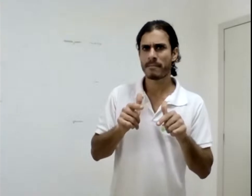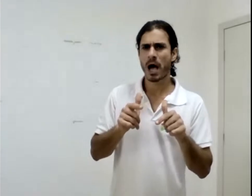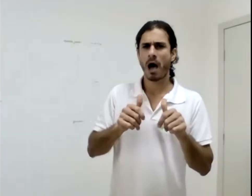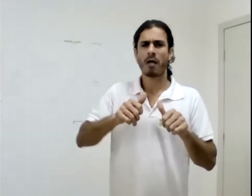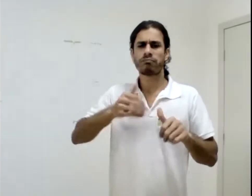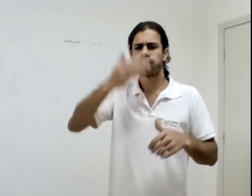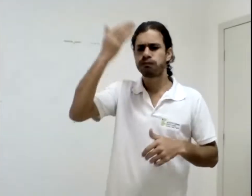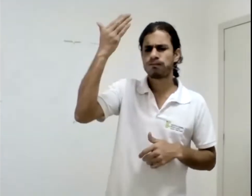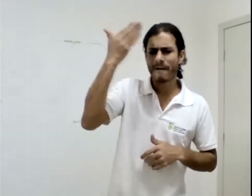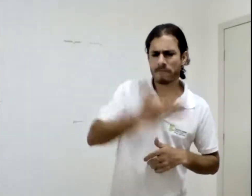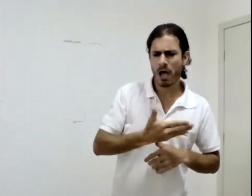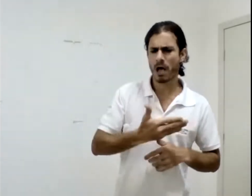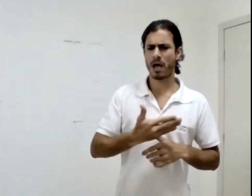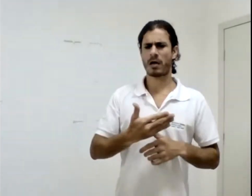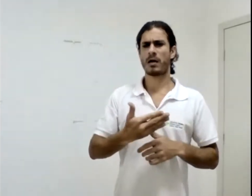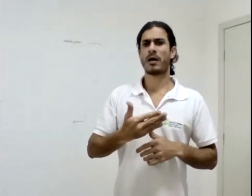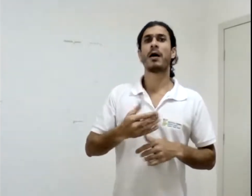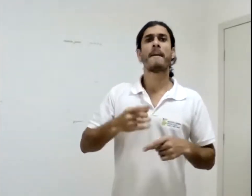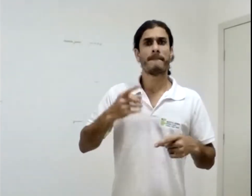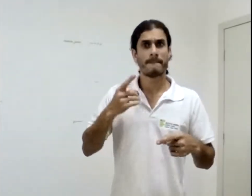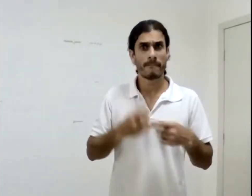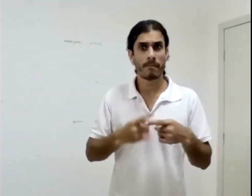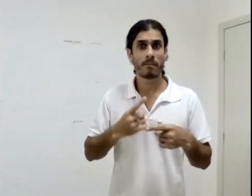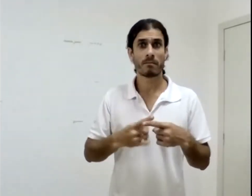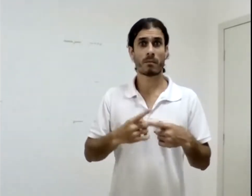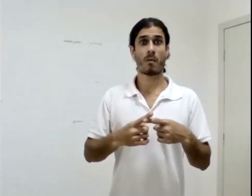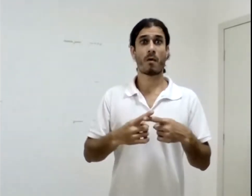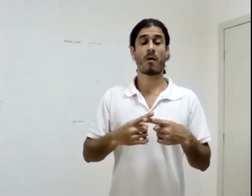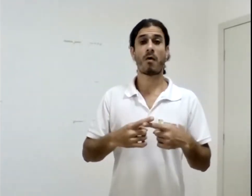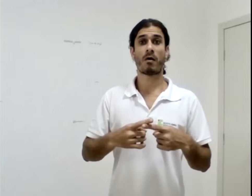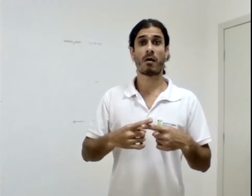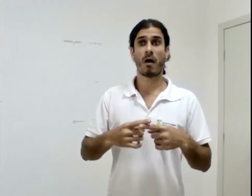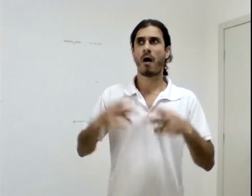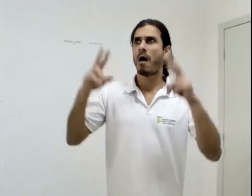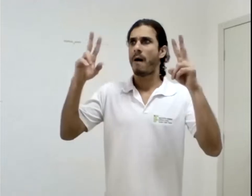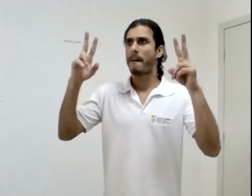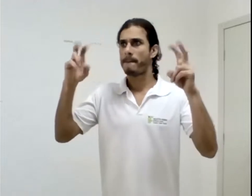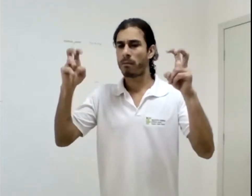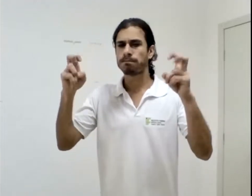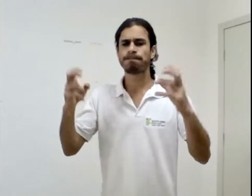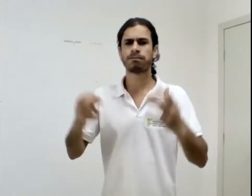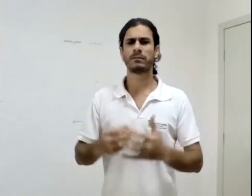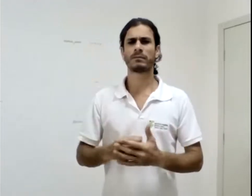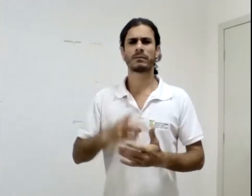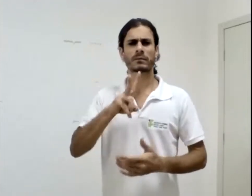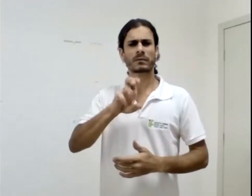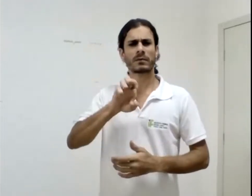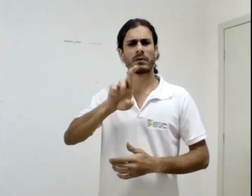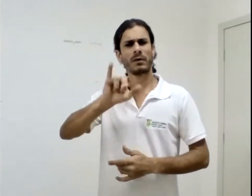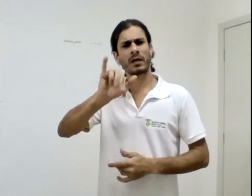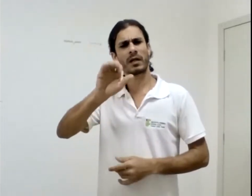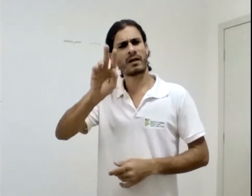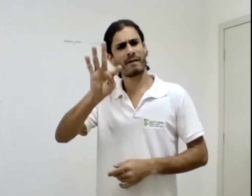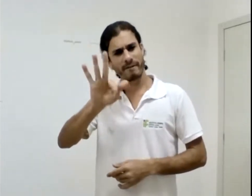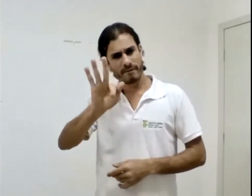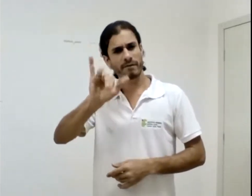né? Eu, Kézia e Raíssa, a gente ficou enlouquecida com o tema da gamificação também. Enfim, a gente vai passando por vocês nas disciplinas,